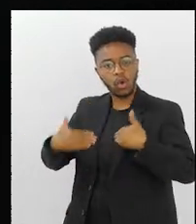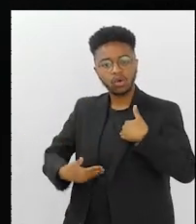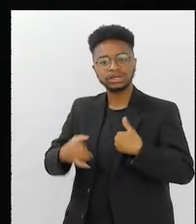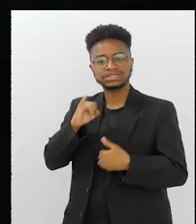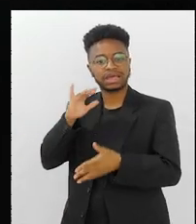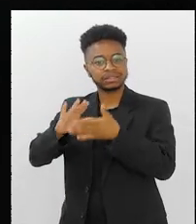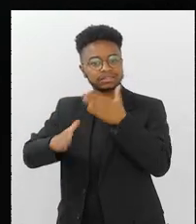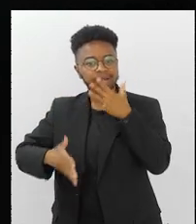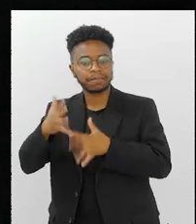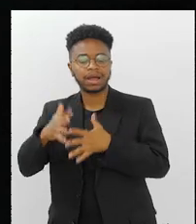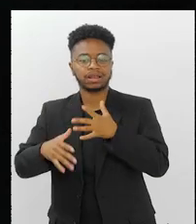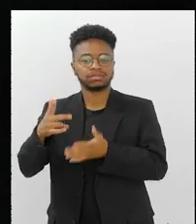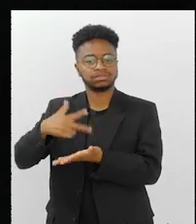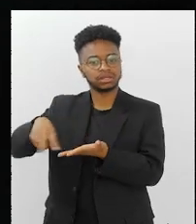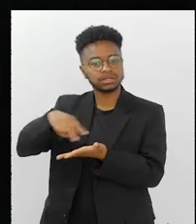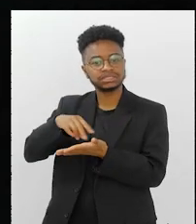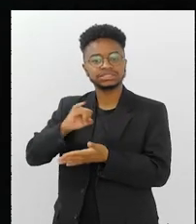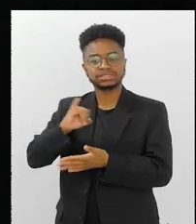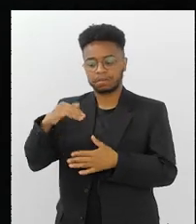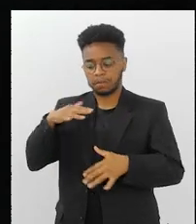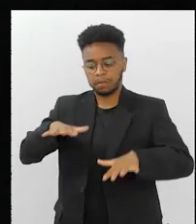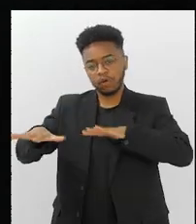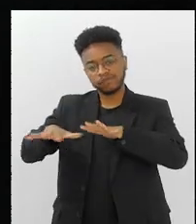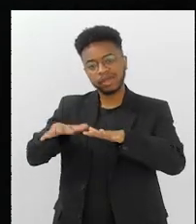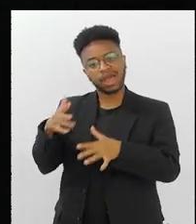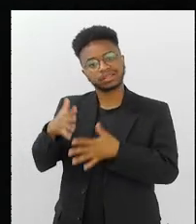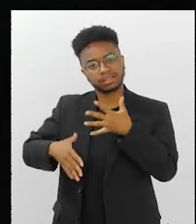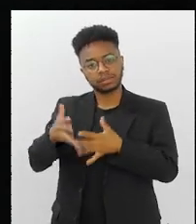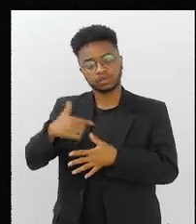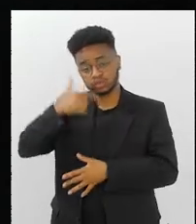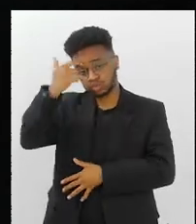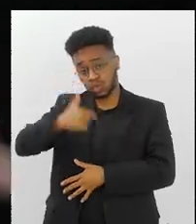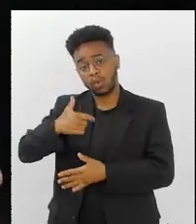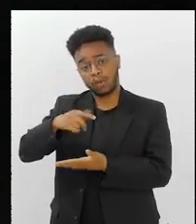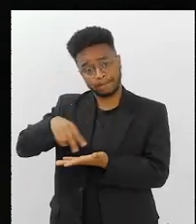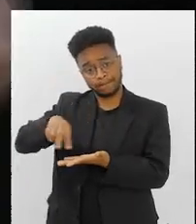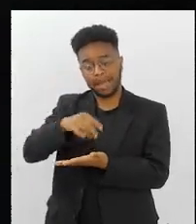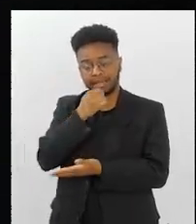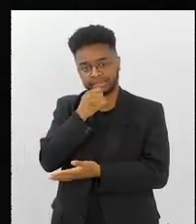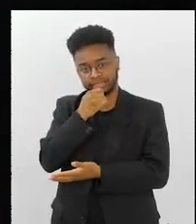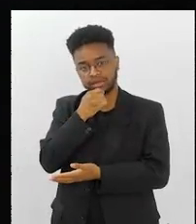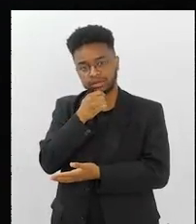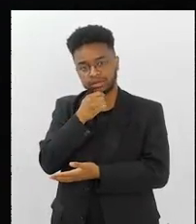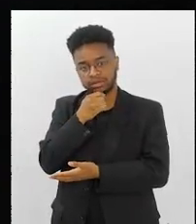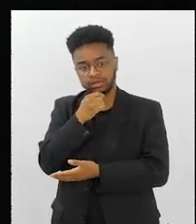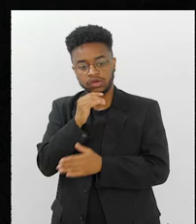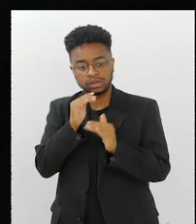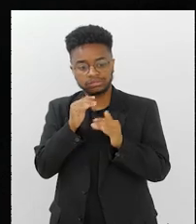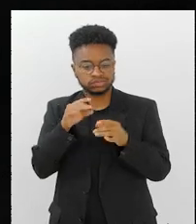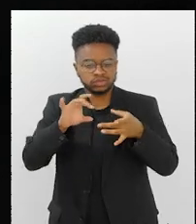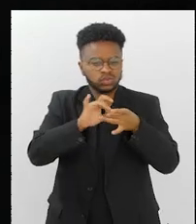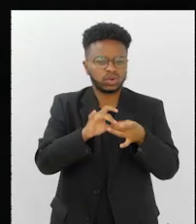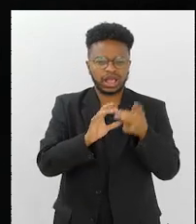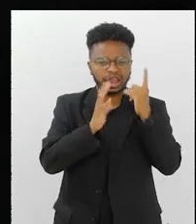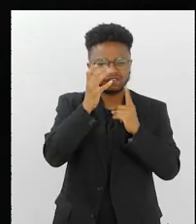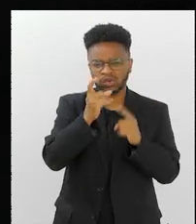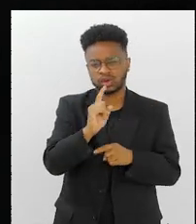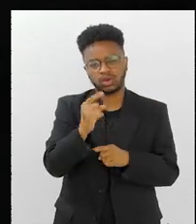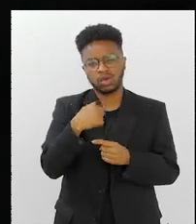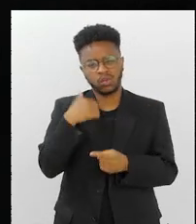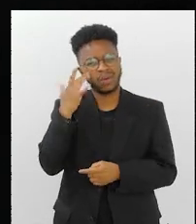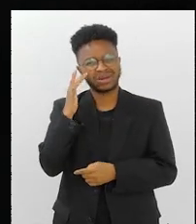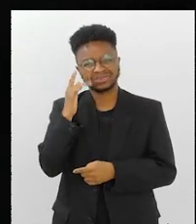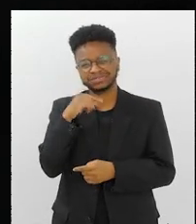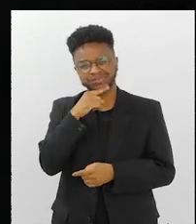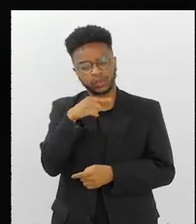vai me incomodar vai atrapalhar a coreografia vai atrapalhar o movimento porque eu fui bailarino eu sou bailarino ainda não de carnaval é porque eu